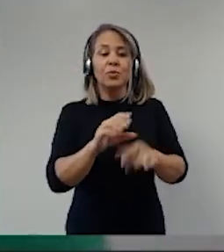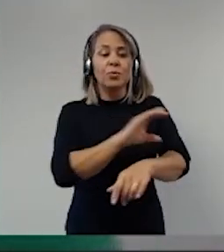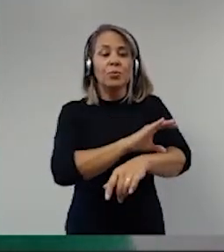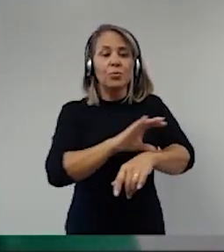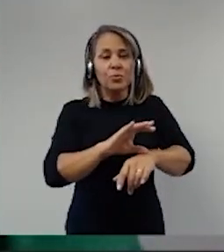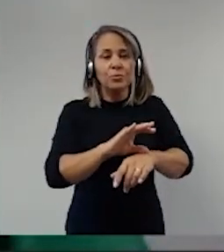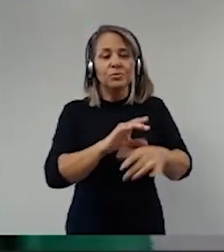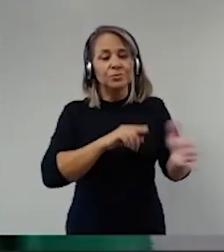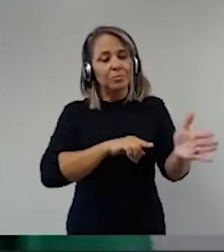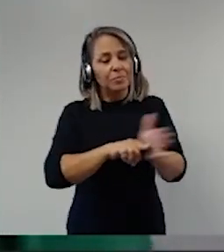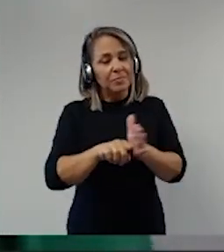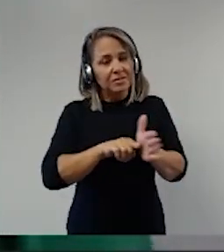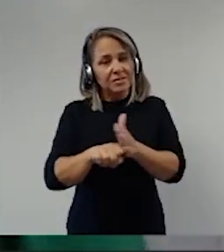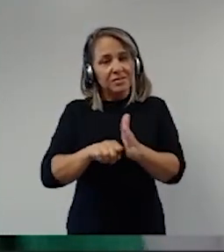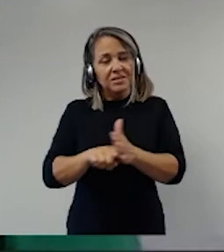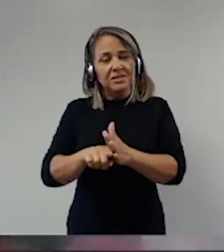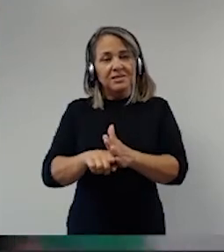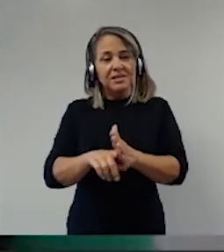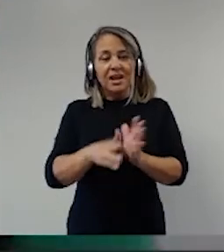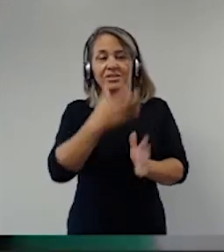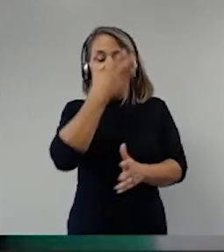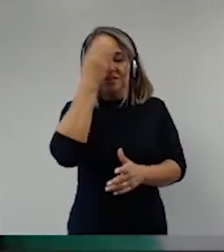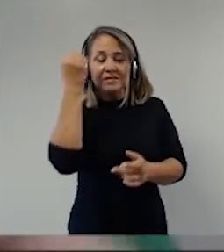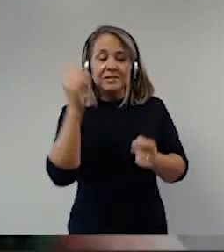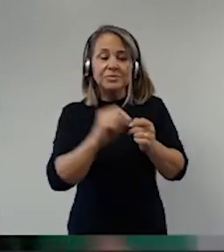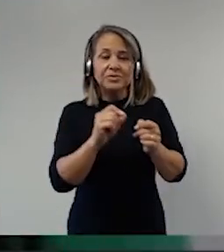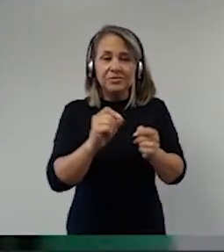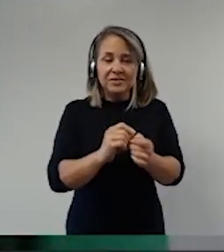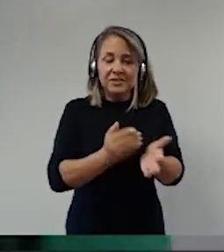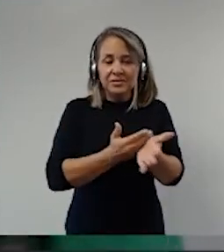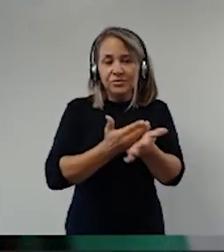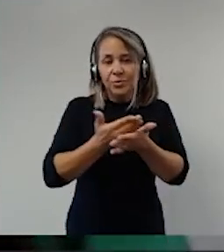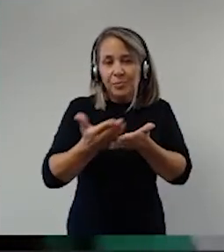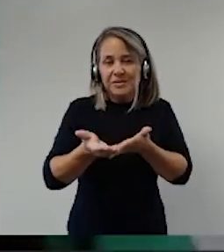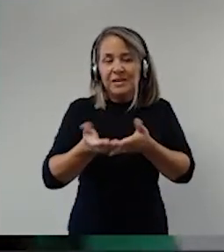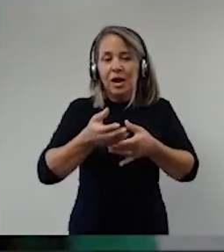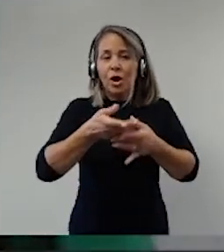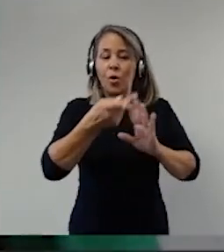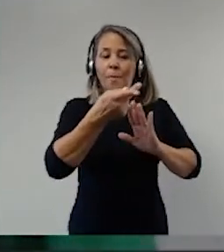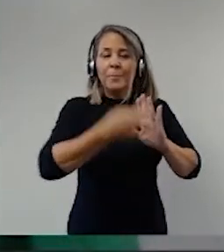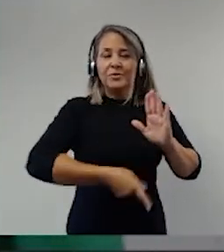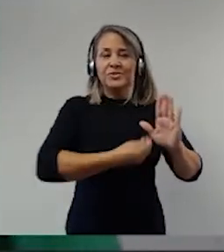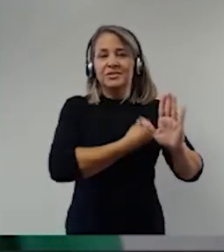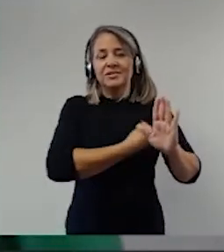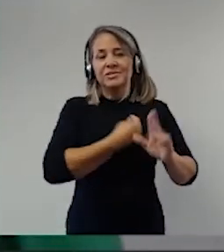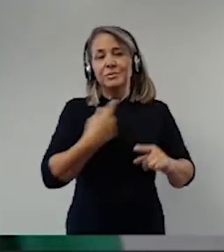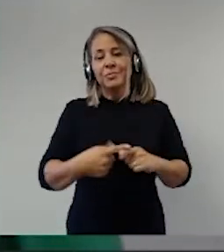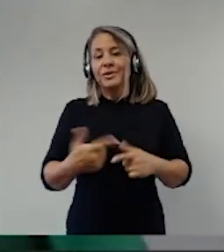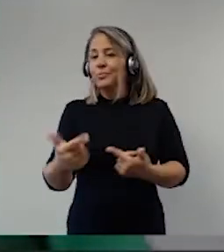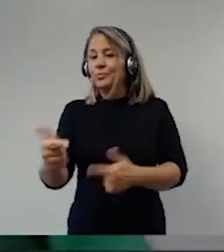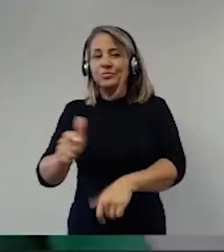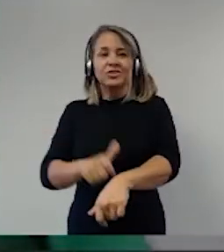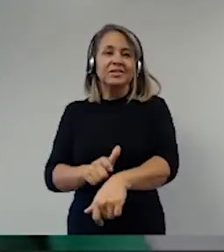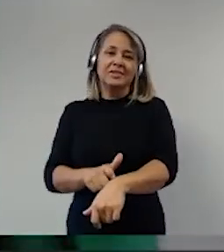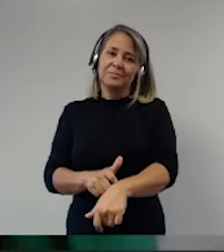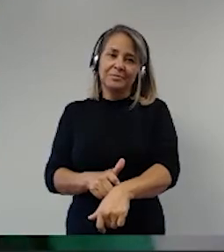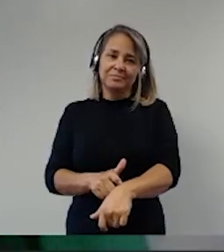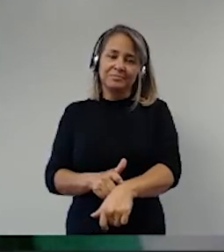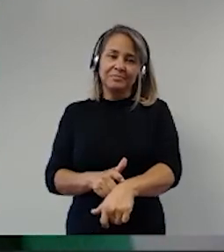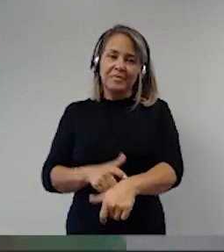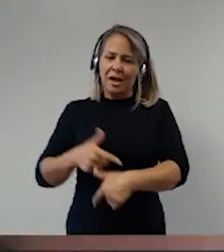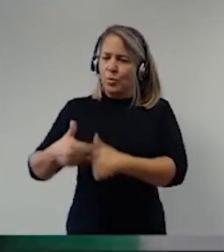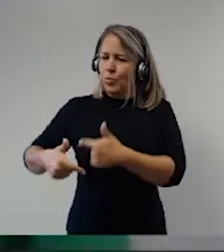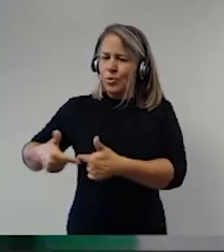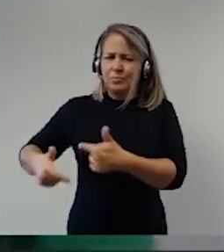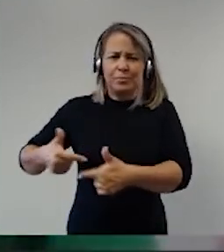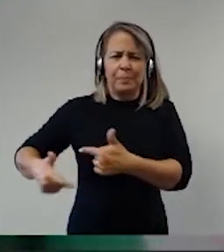fazer uma pesquisa, a gente deixou de iniciar um projeto na nossa vida por falta de tempo? Na correria do dia a